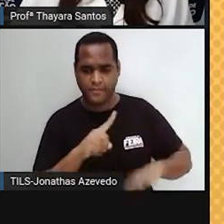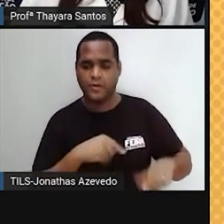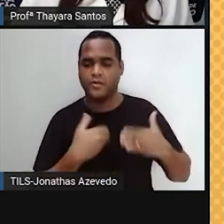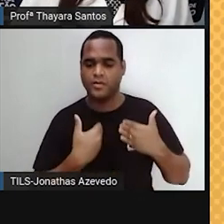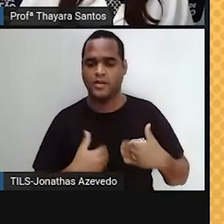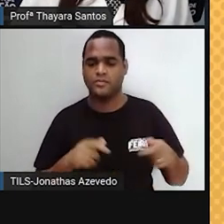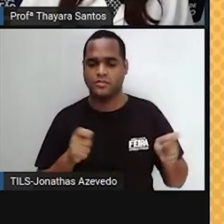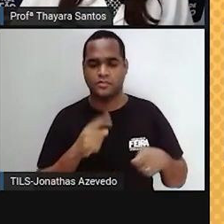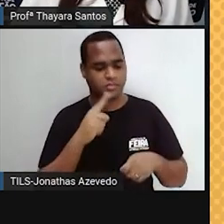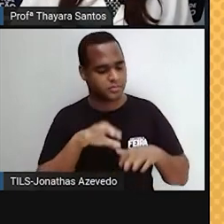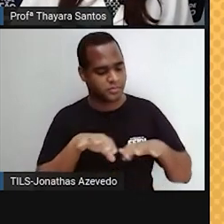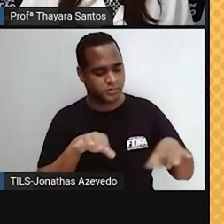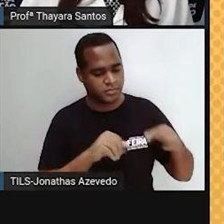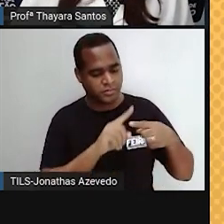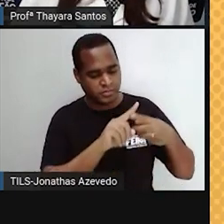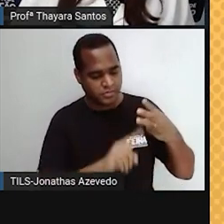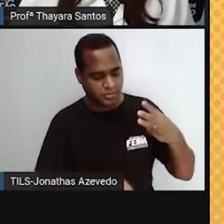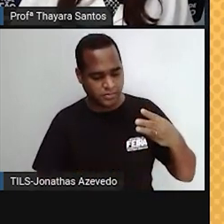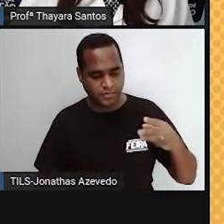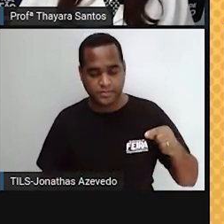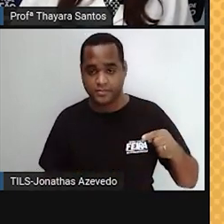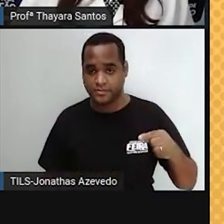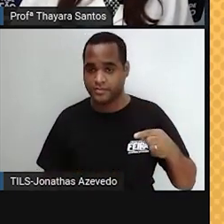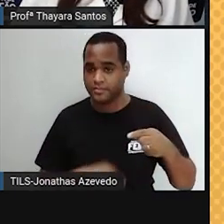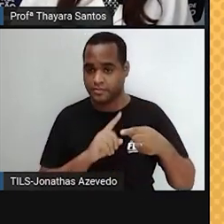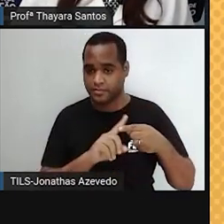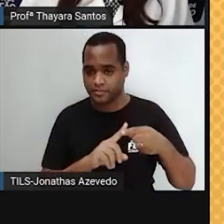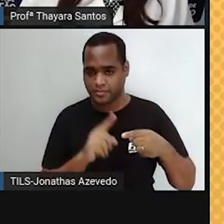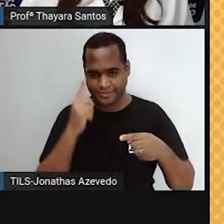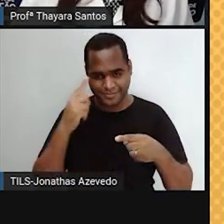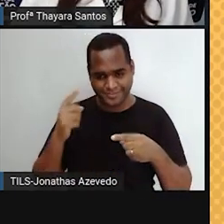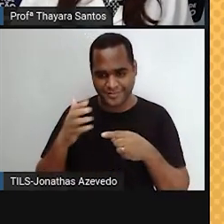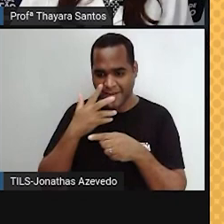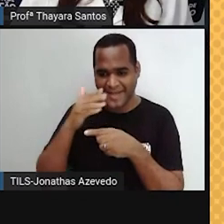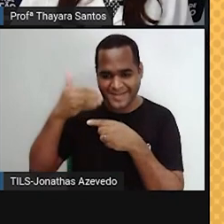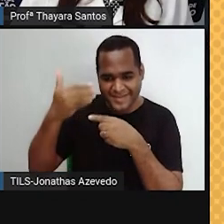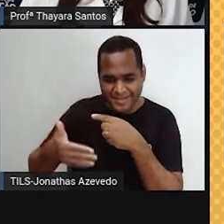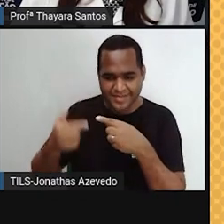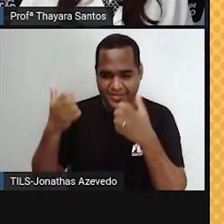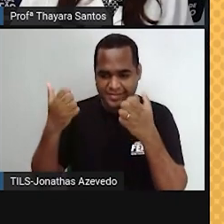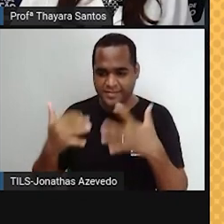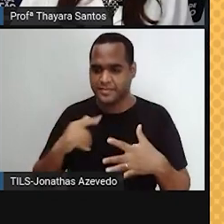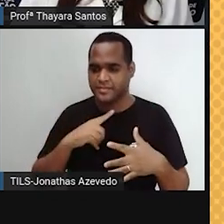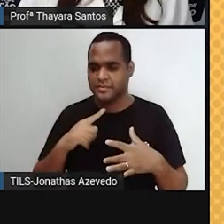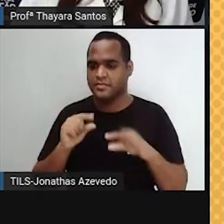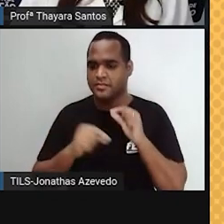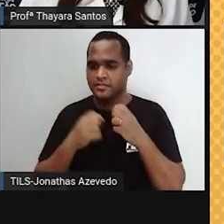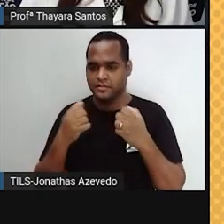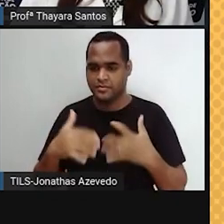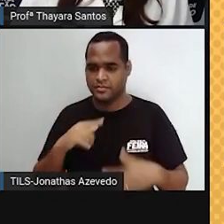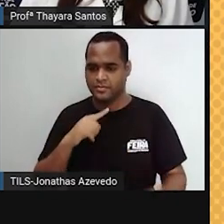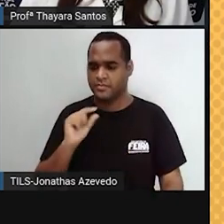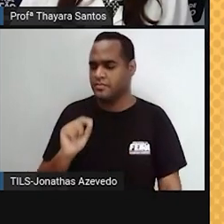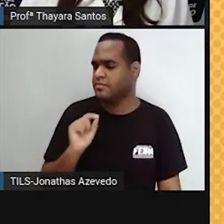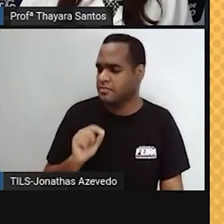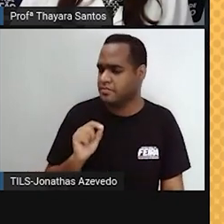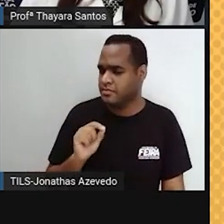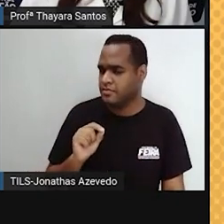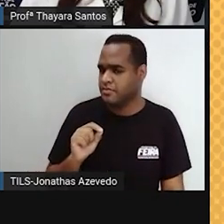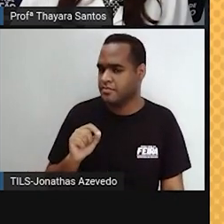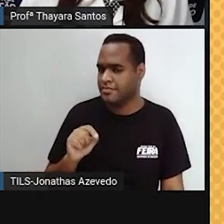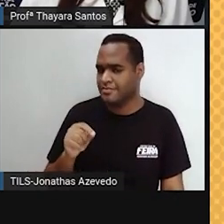é subdividido em três camadas. A camada mais externa, essa do lado de fora, a gente chama de